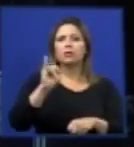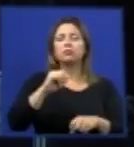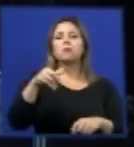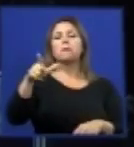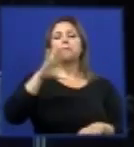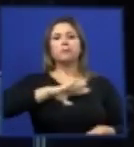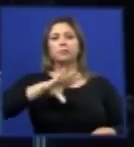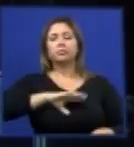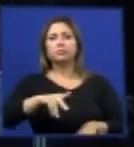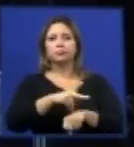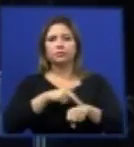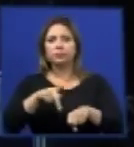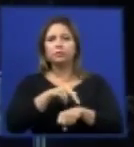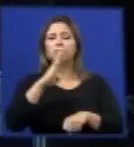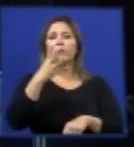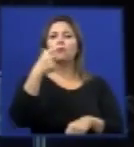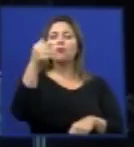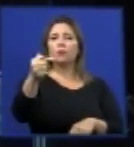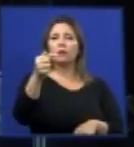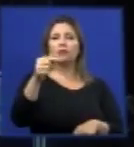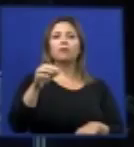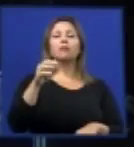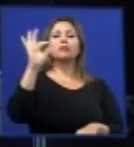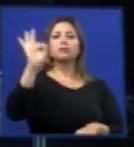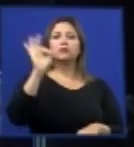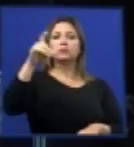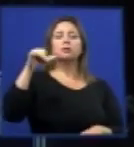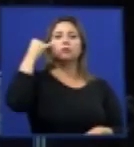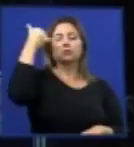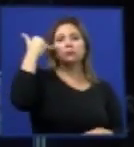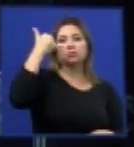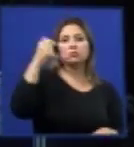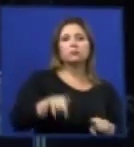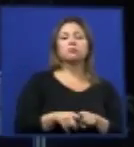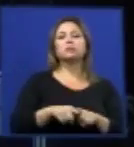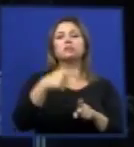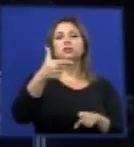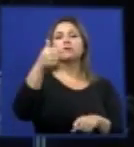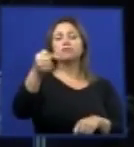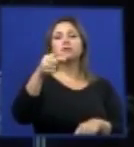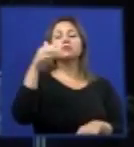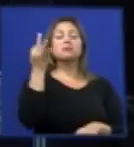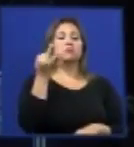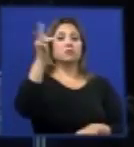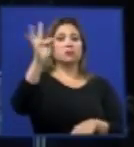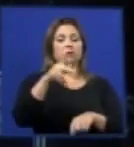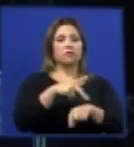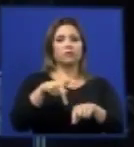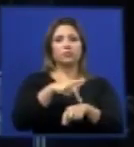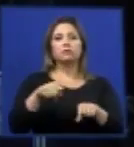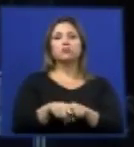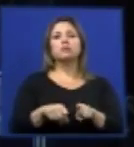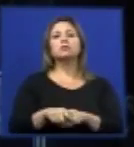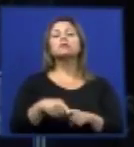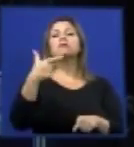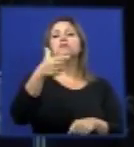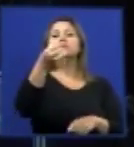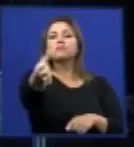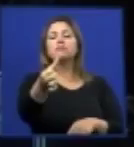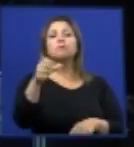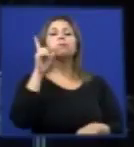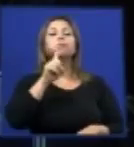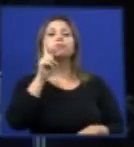Portugal 47% das espanholas 28% das exportações francesas e 16% das exportações